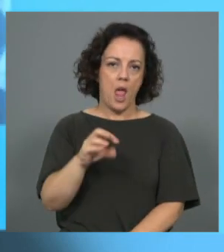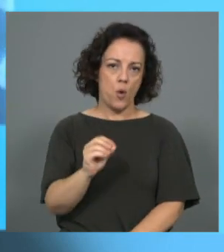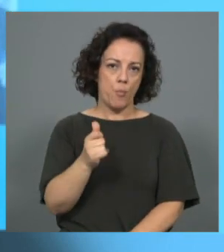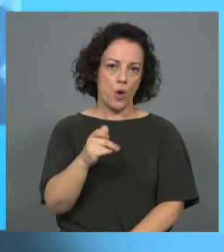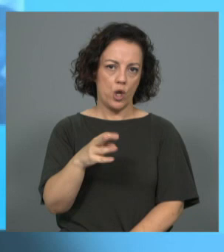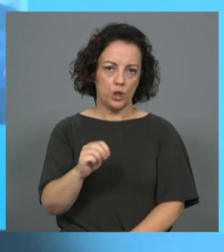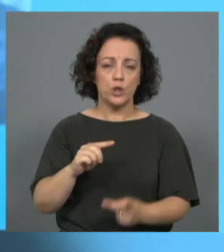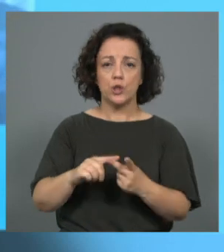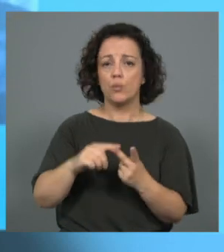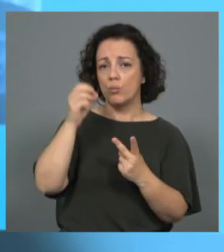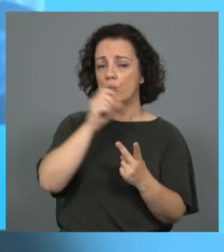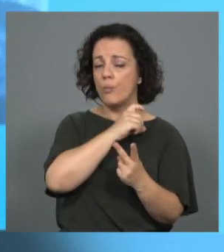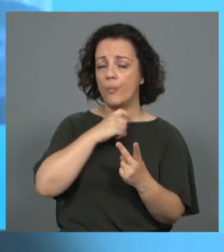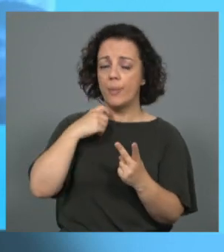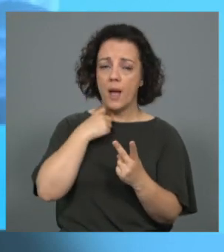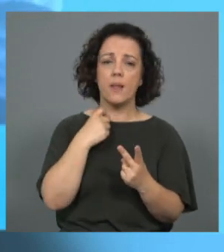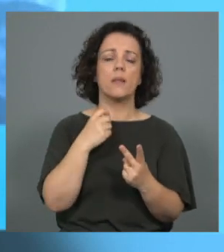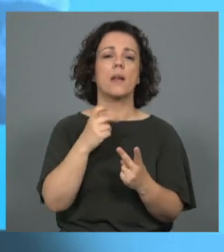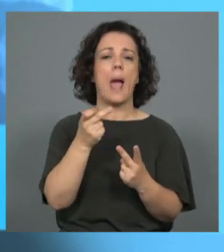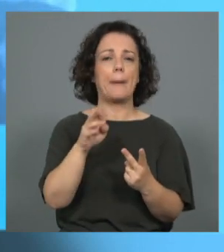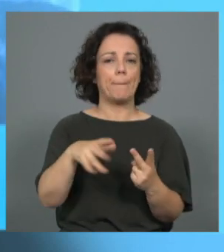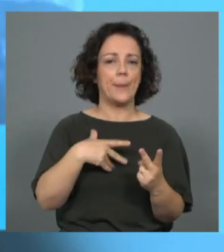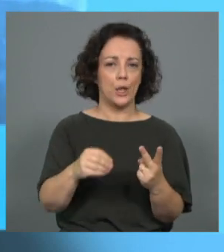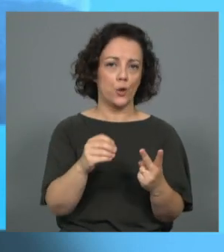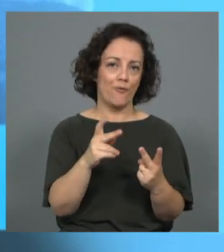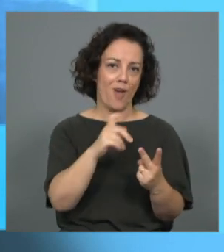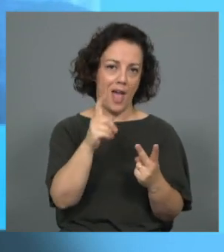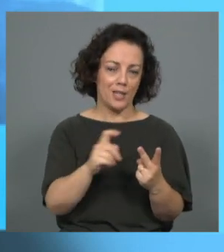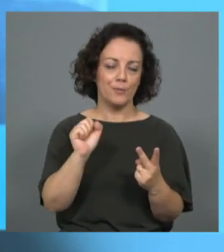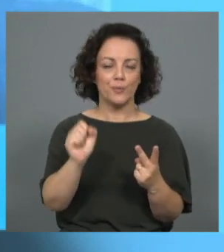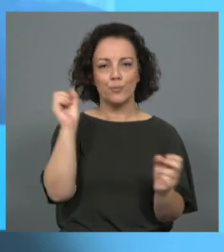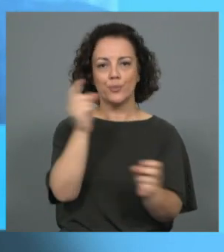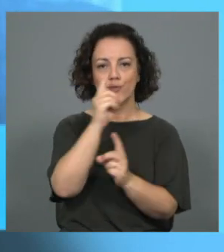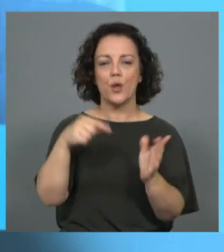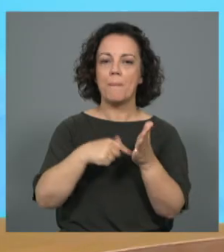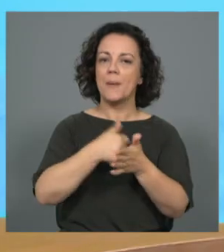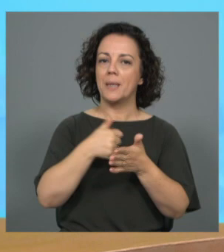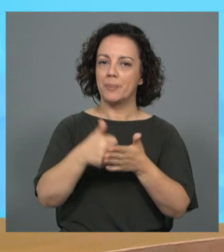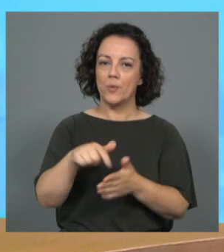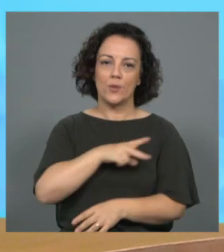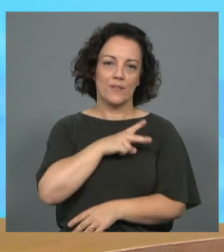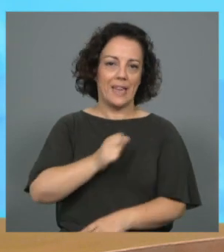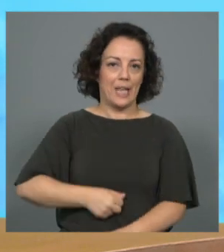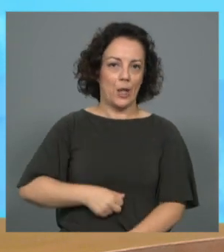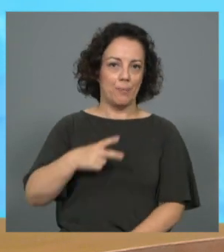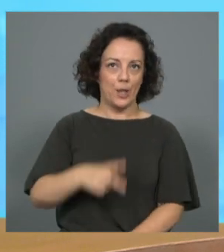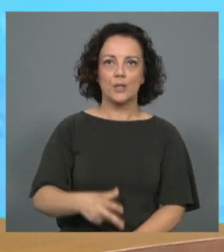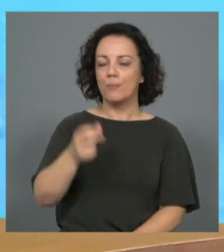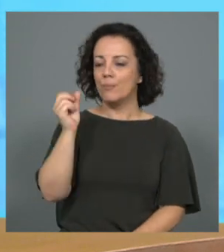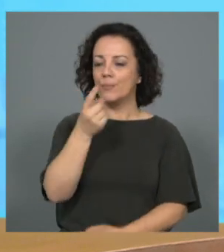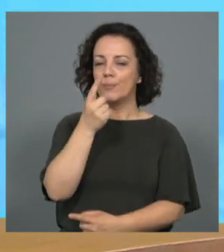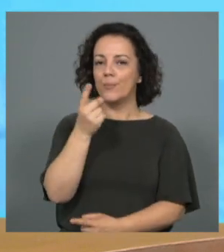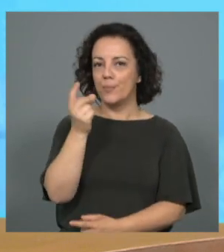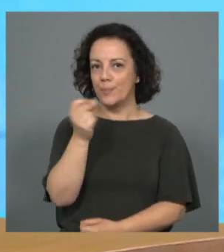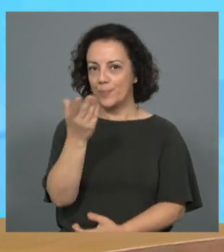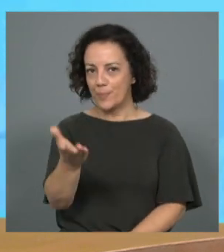professor de Sagrada Escritura na Universidade Católica Portuguesa. Muito boa tarde. Obrigado, Padre Armindo, por estar connosco. Obrigado também ao